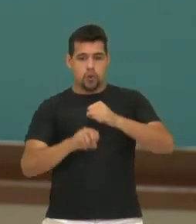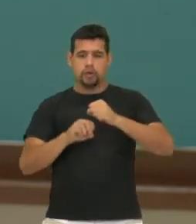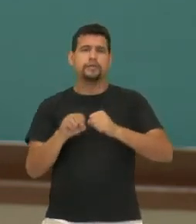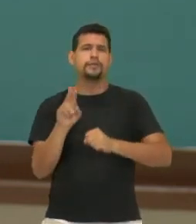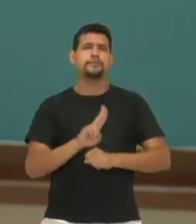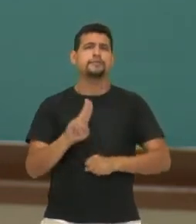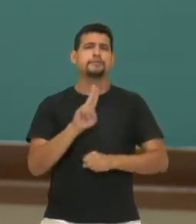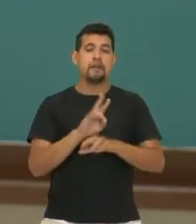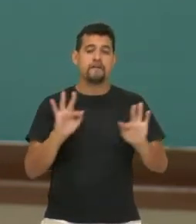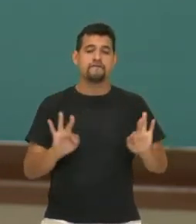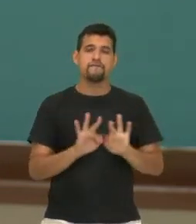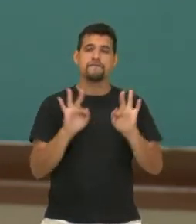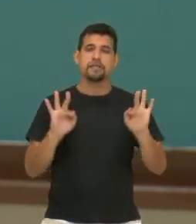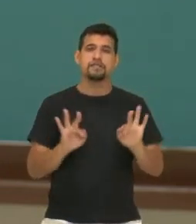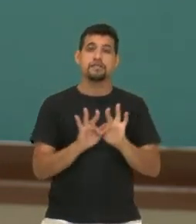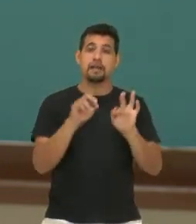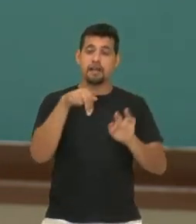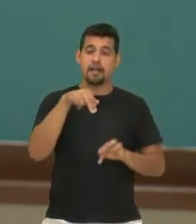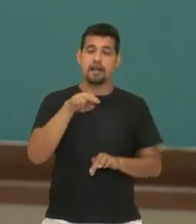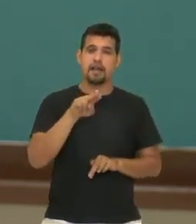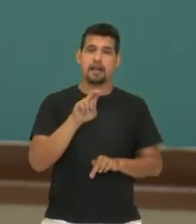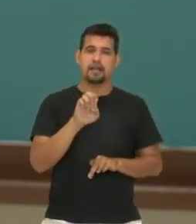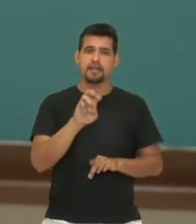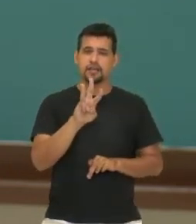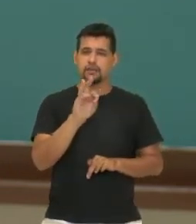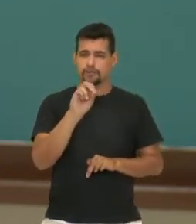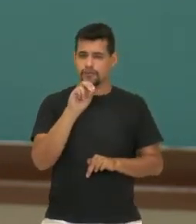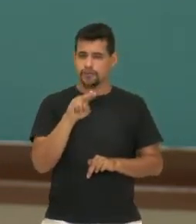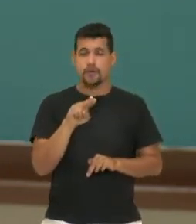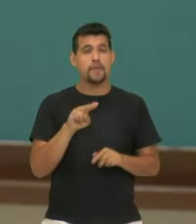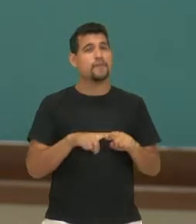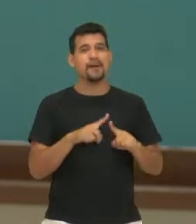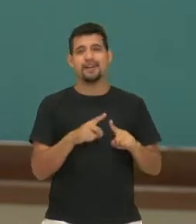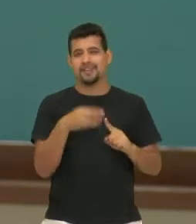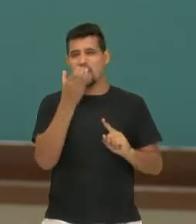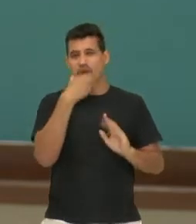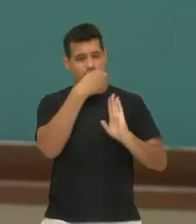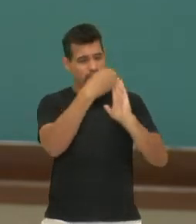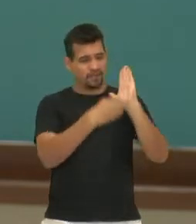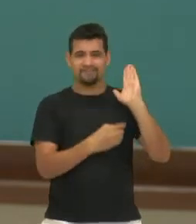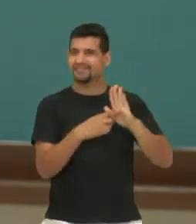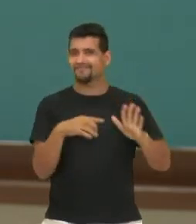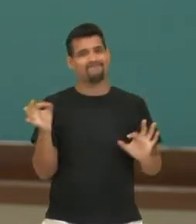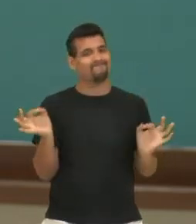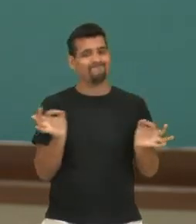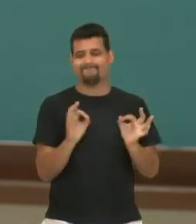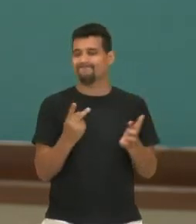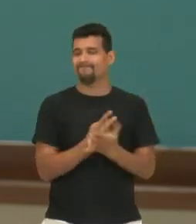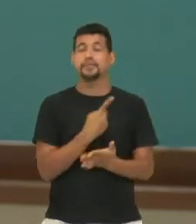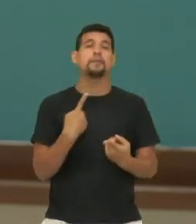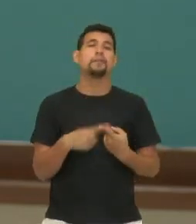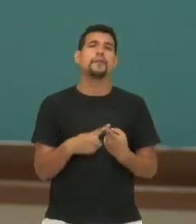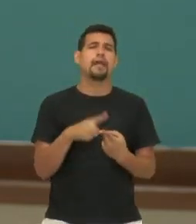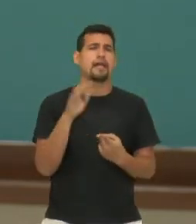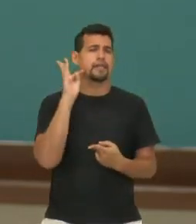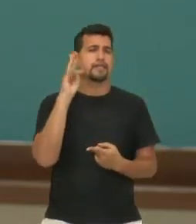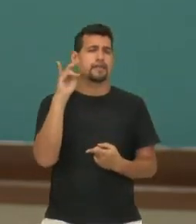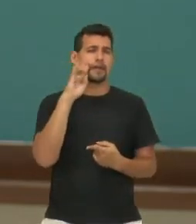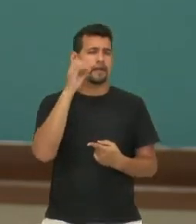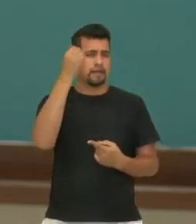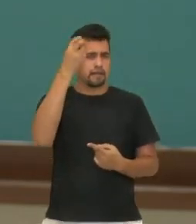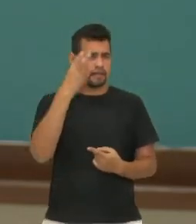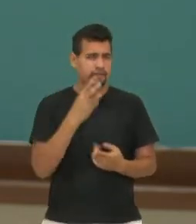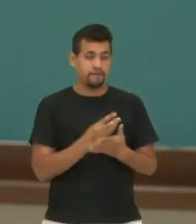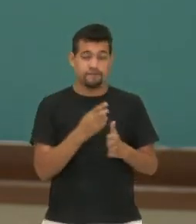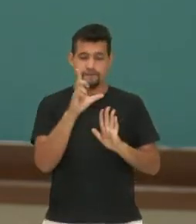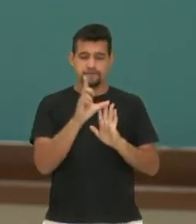usando a física newtoniana, a mecânica clássica. E não deu certo, porque a teoria previa que quando você